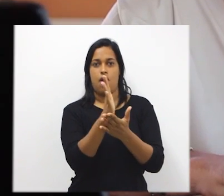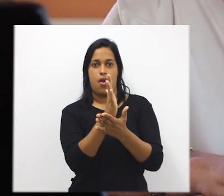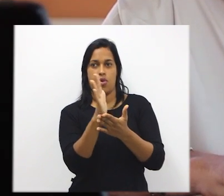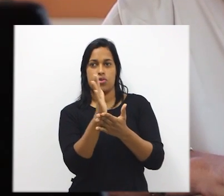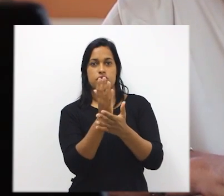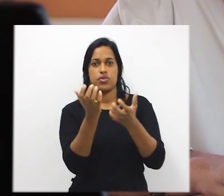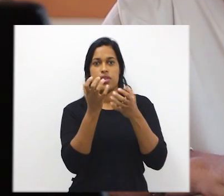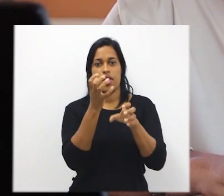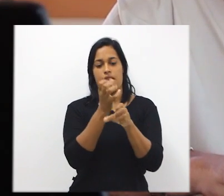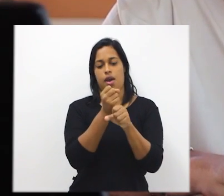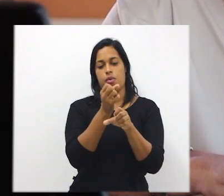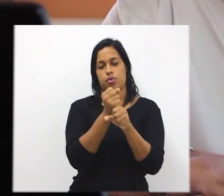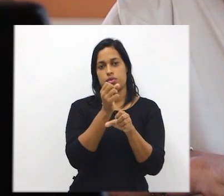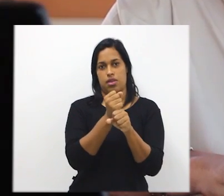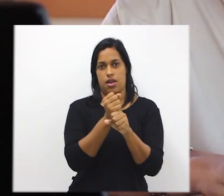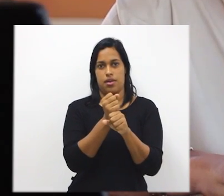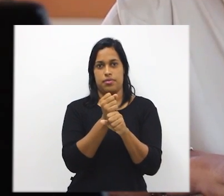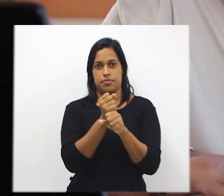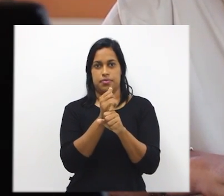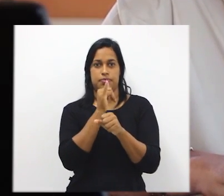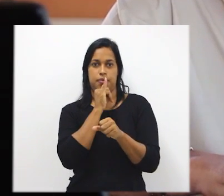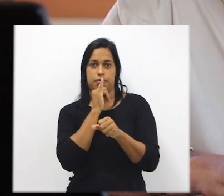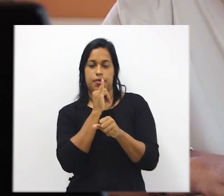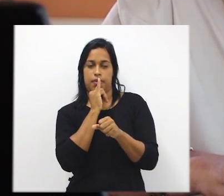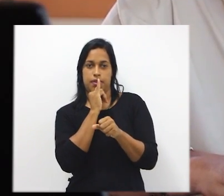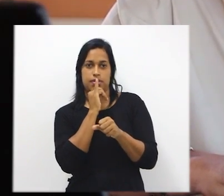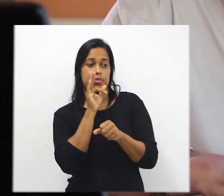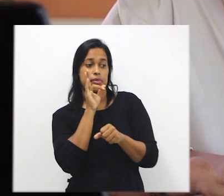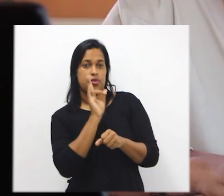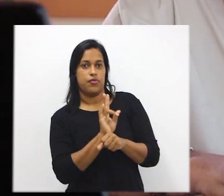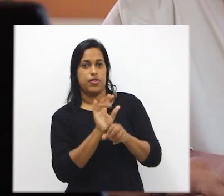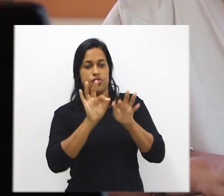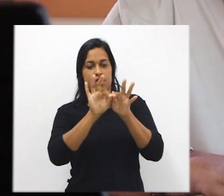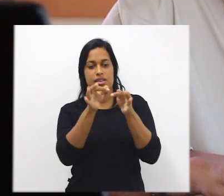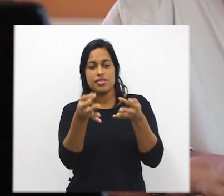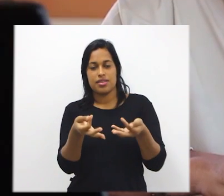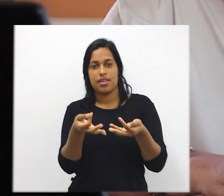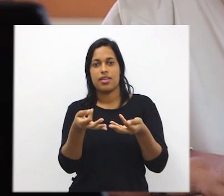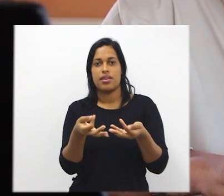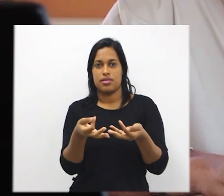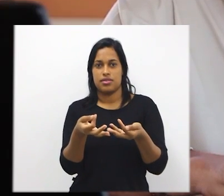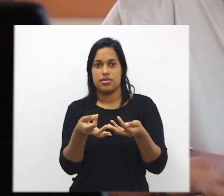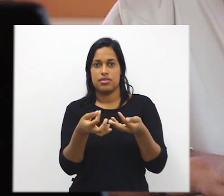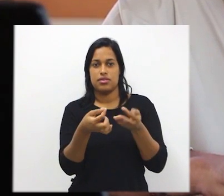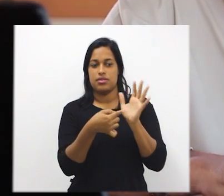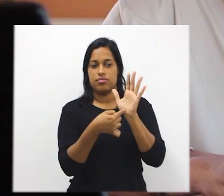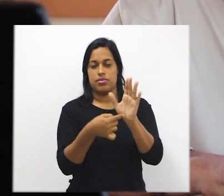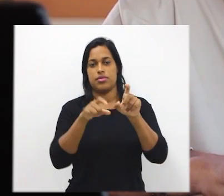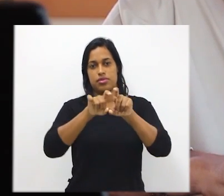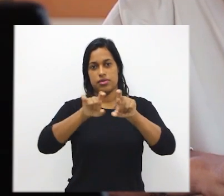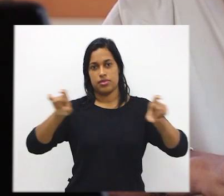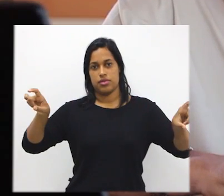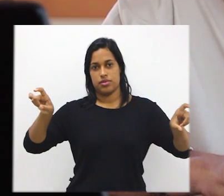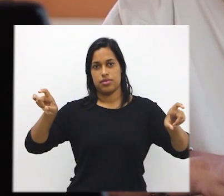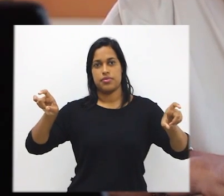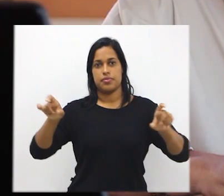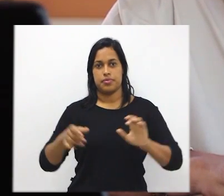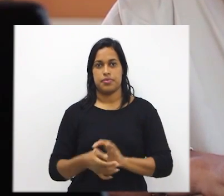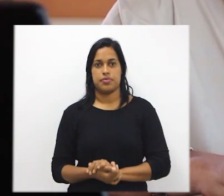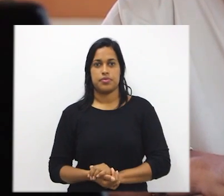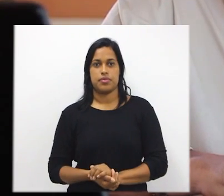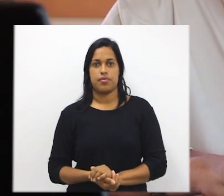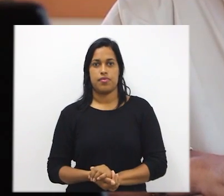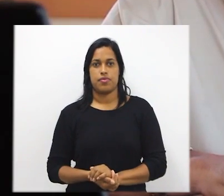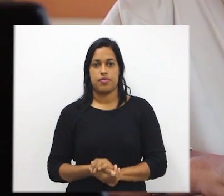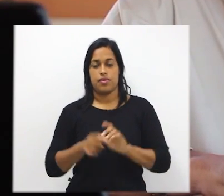quero calcular. Veja, por exemplo, a sintaxe da função exp. Ela diz